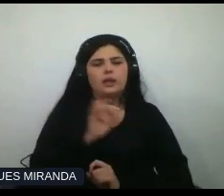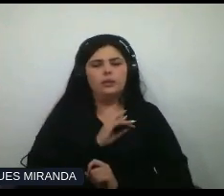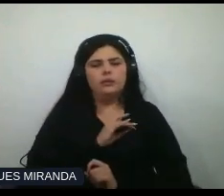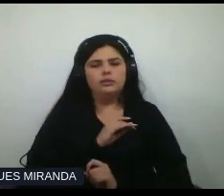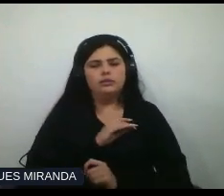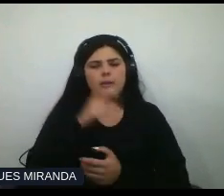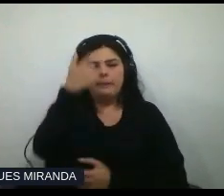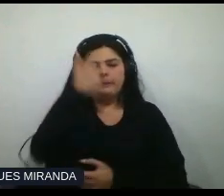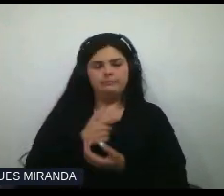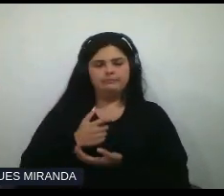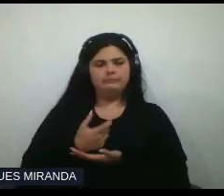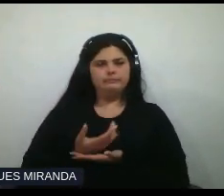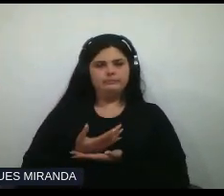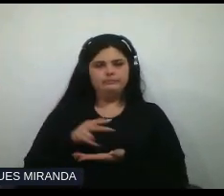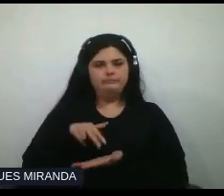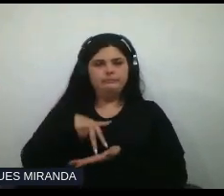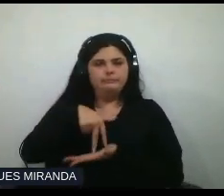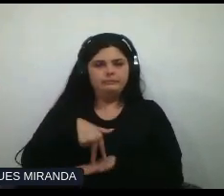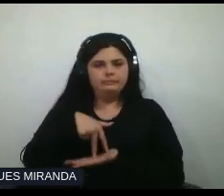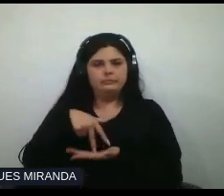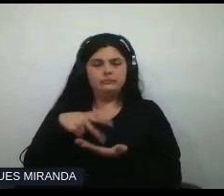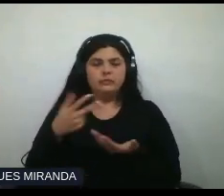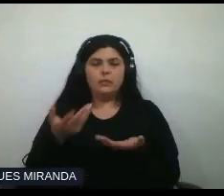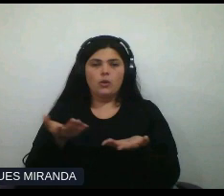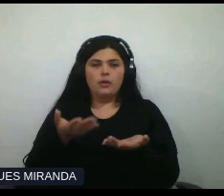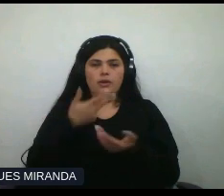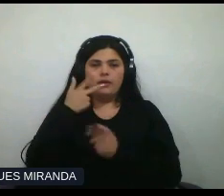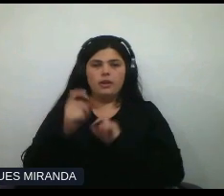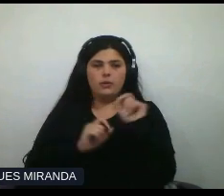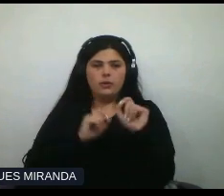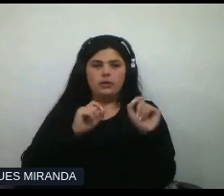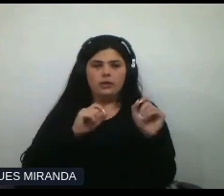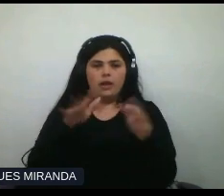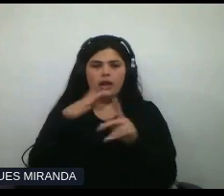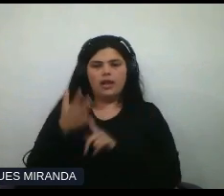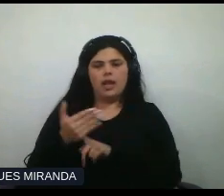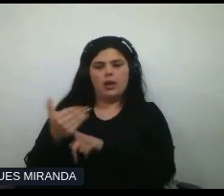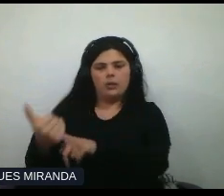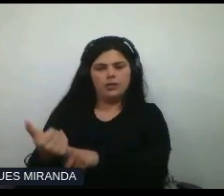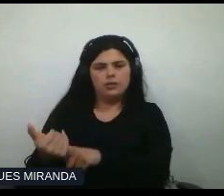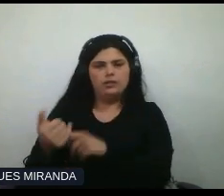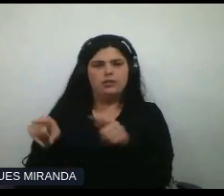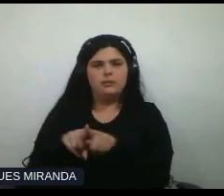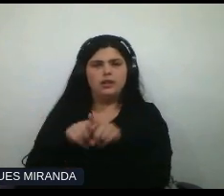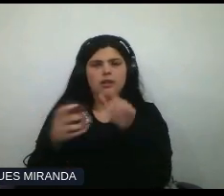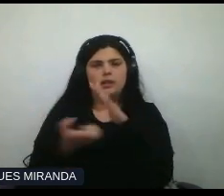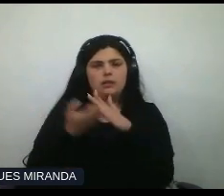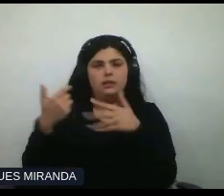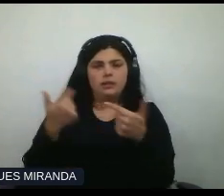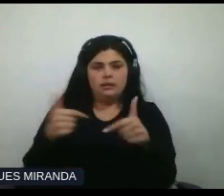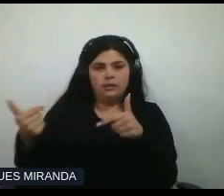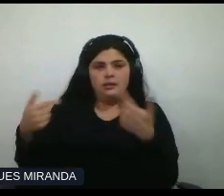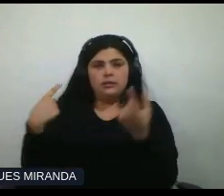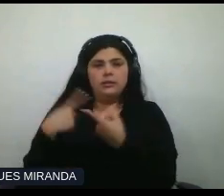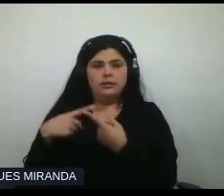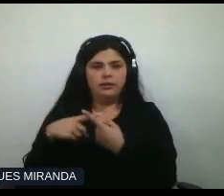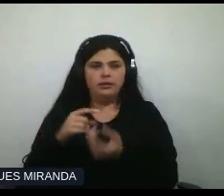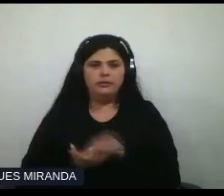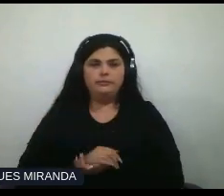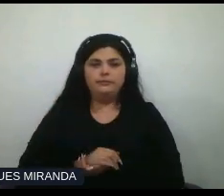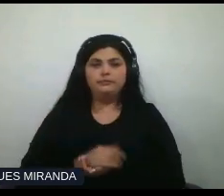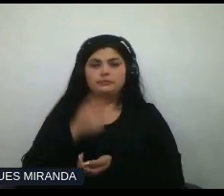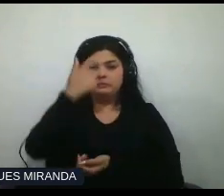autêntico. E aí que daqui eu começo a falar do mundo de tecnologia e das empresas que eu trabalho. Por quê? Nós,